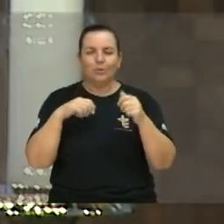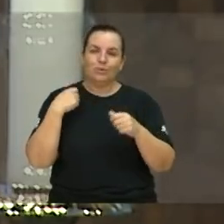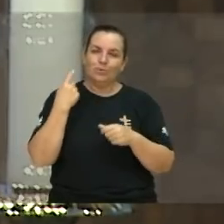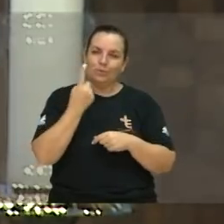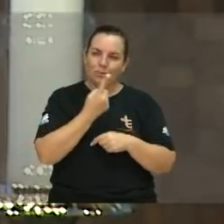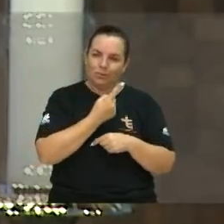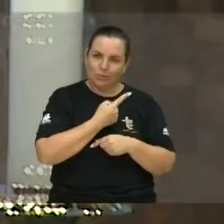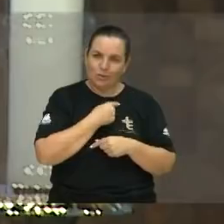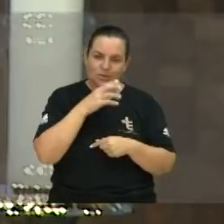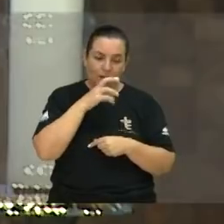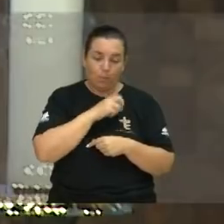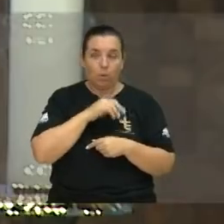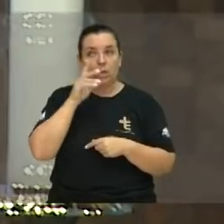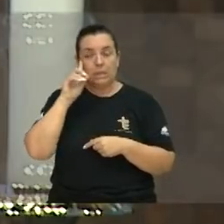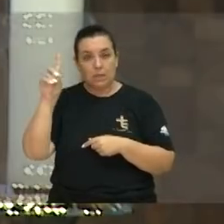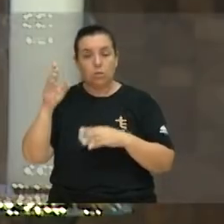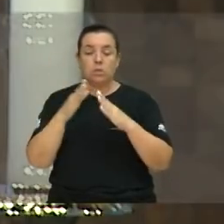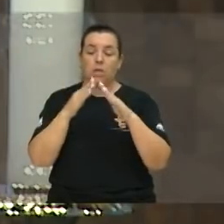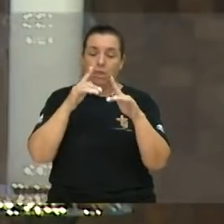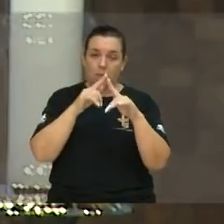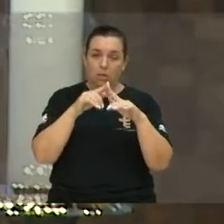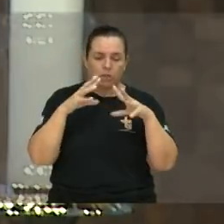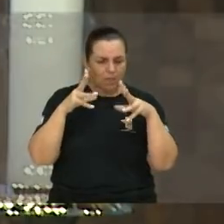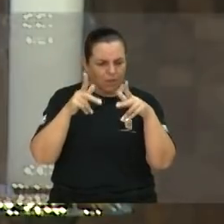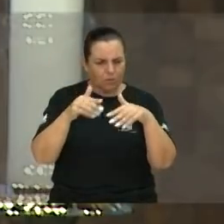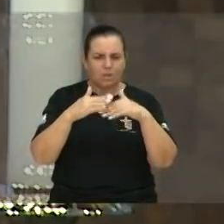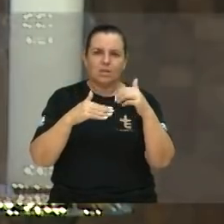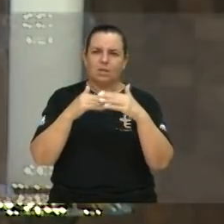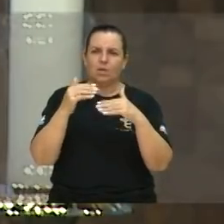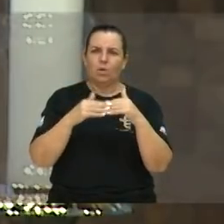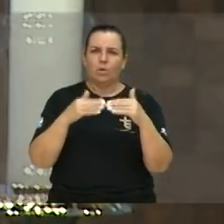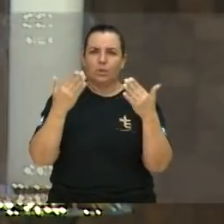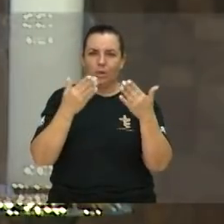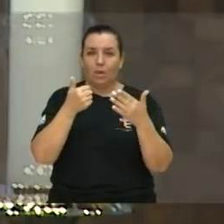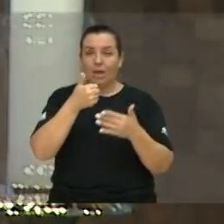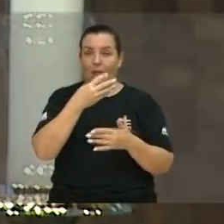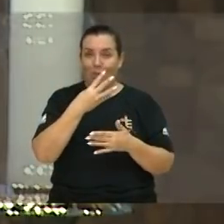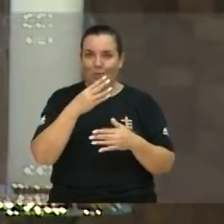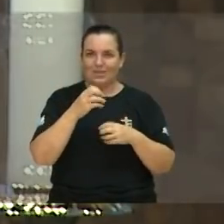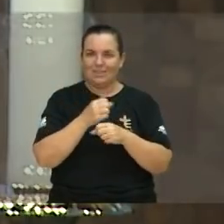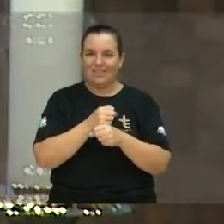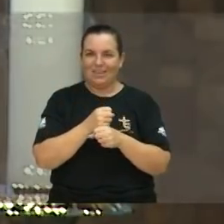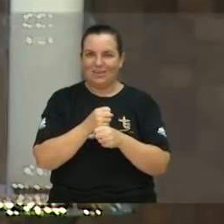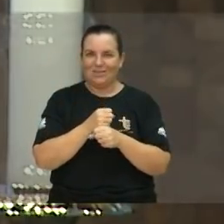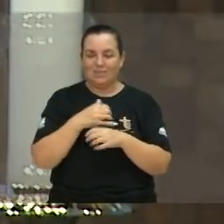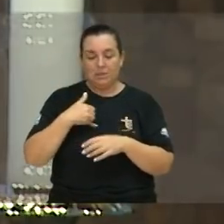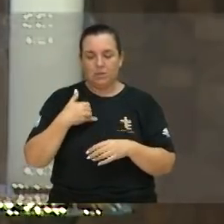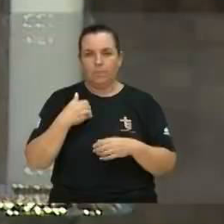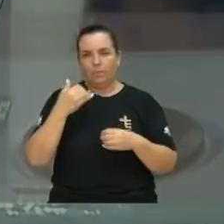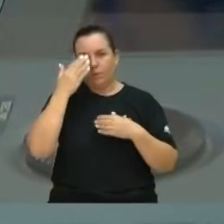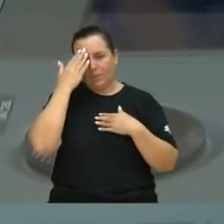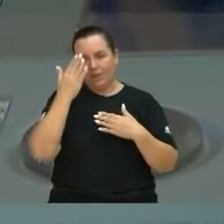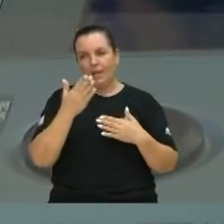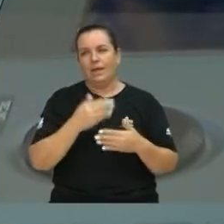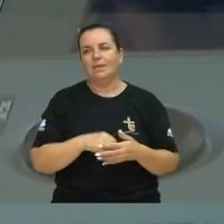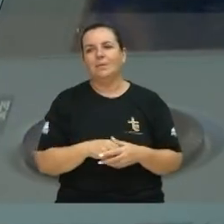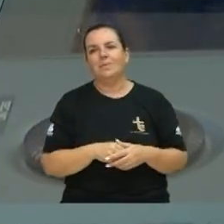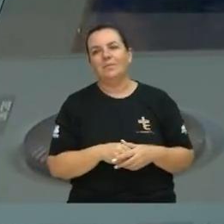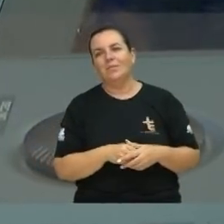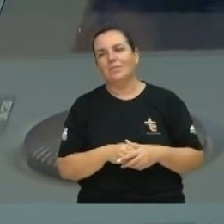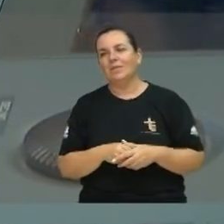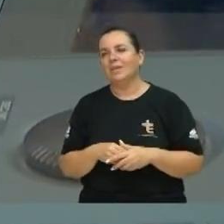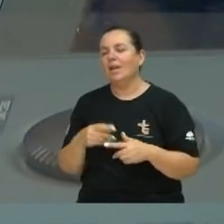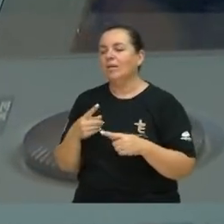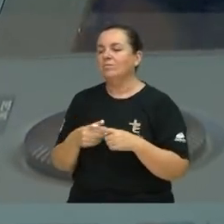pelo seu amor a deus à igreja e essa obra que está completando 14 anos vamos no intervalo é porque